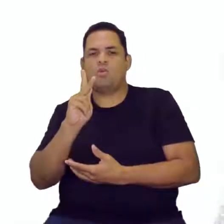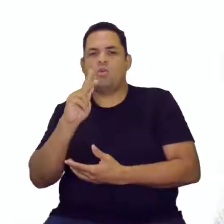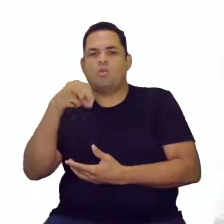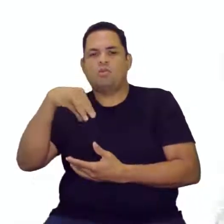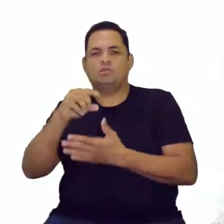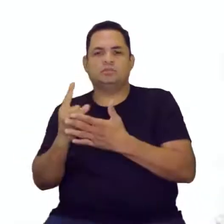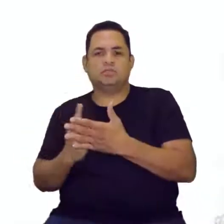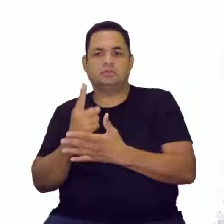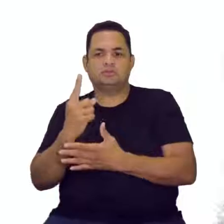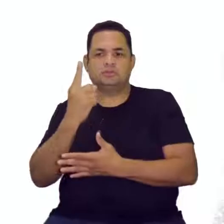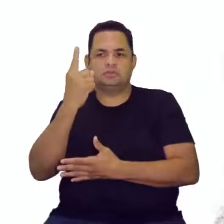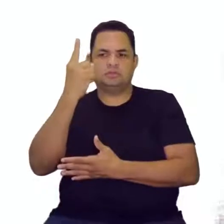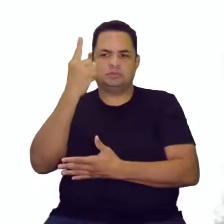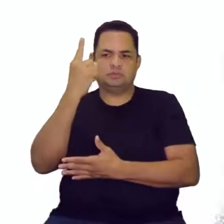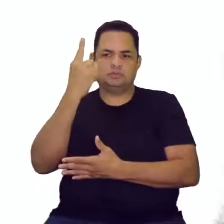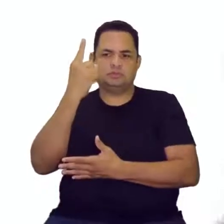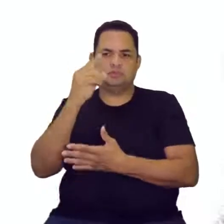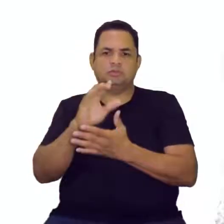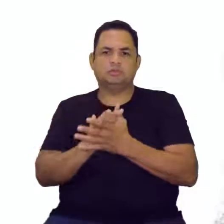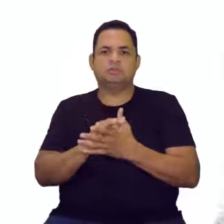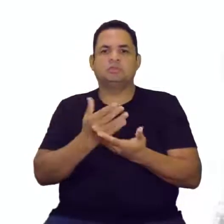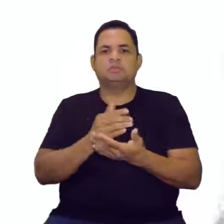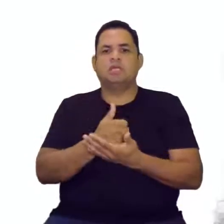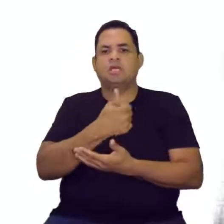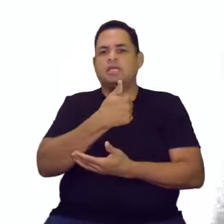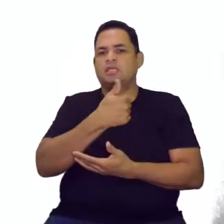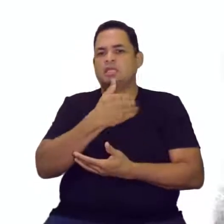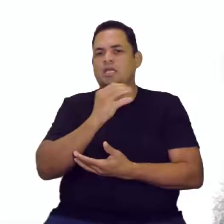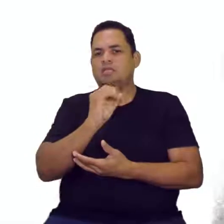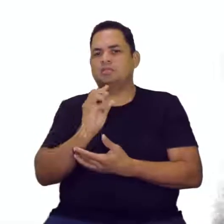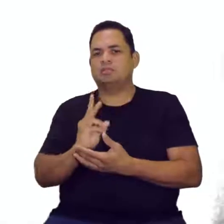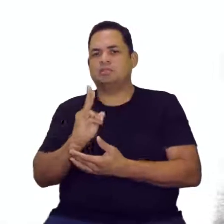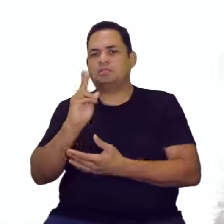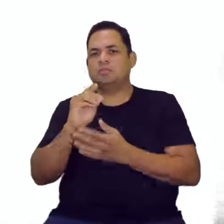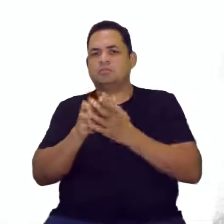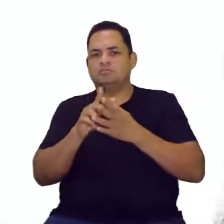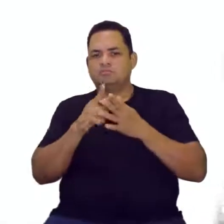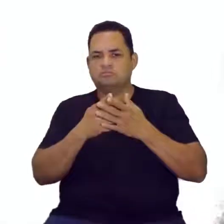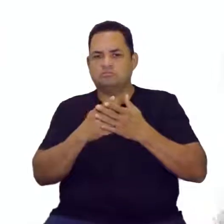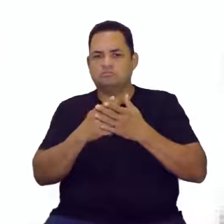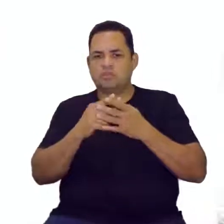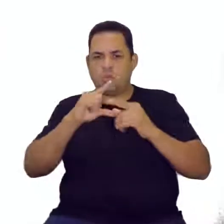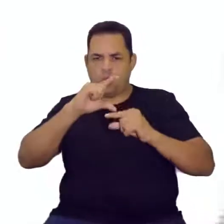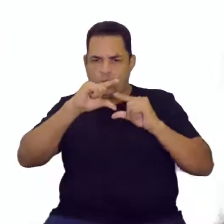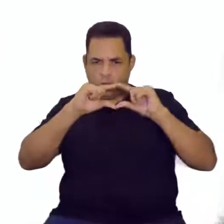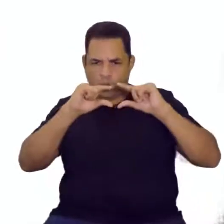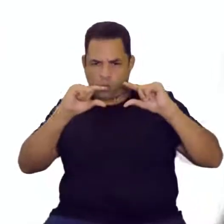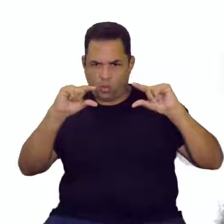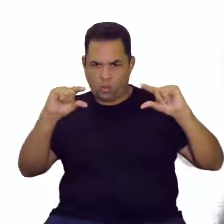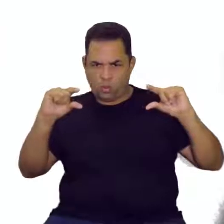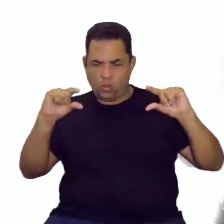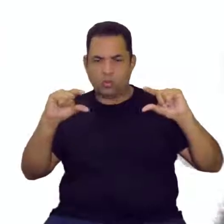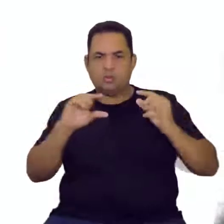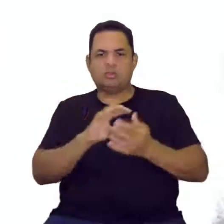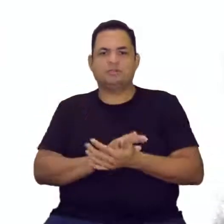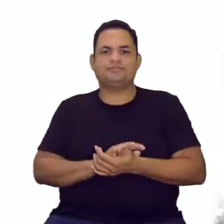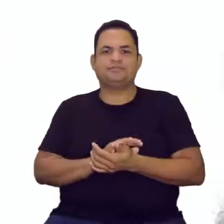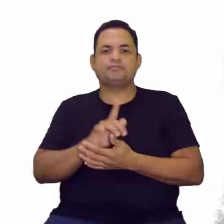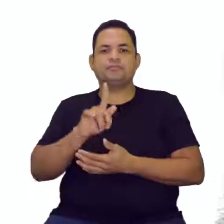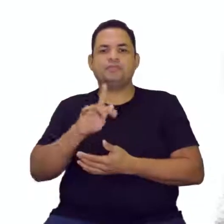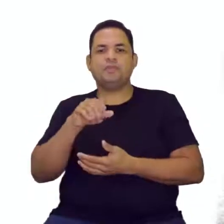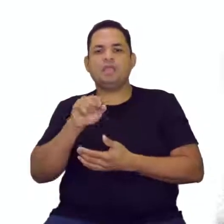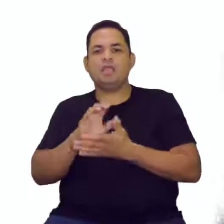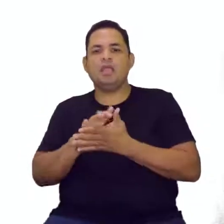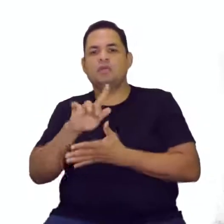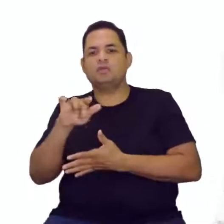de espessura. Como a gente viu, ela é composta pelo gás ozônio, que é um dos gases